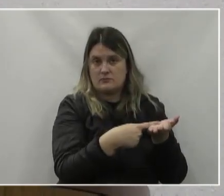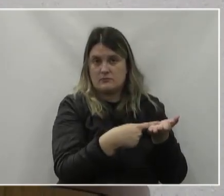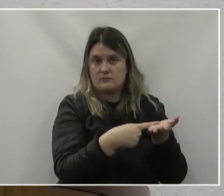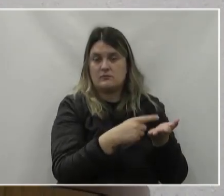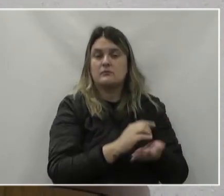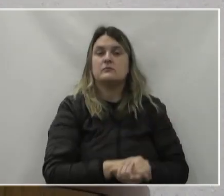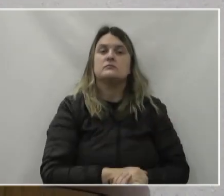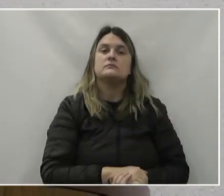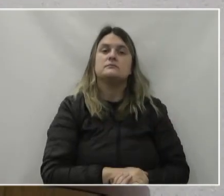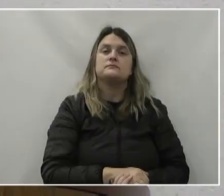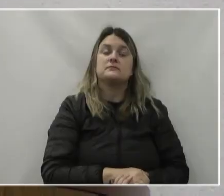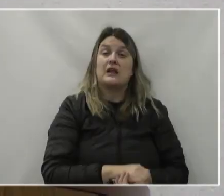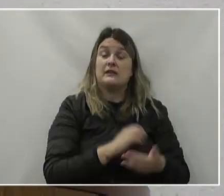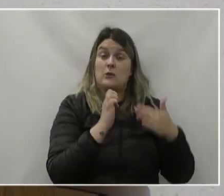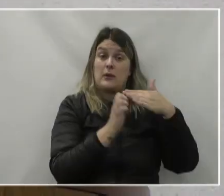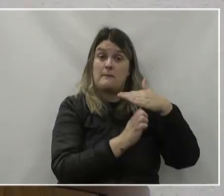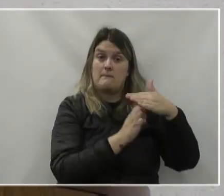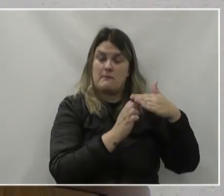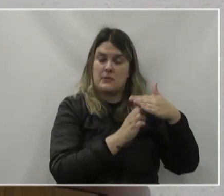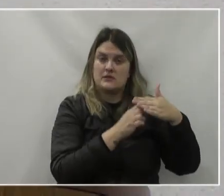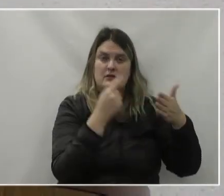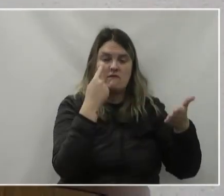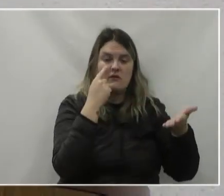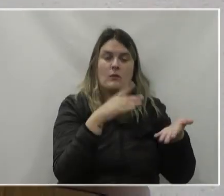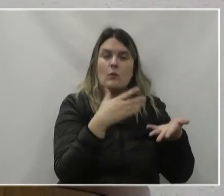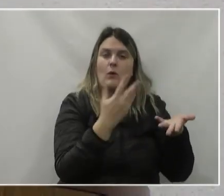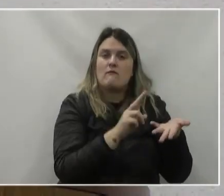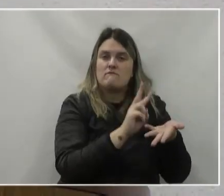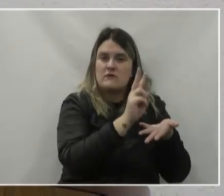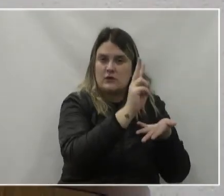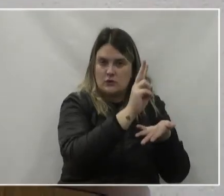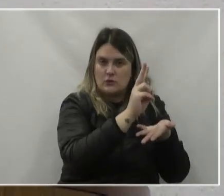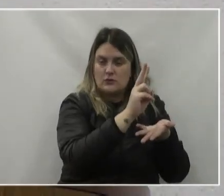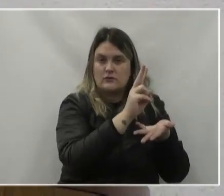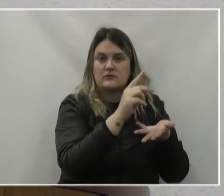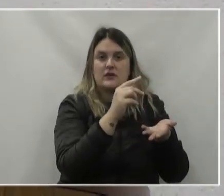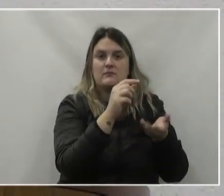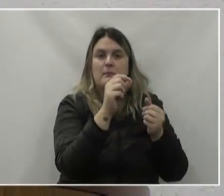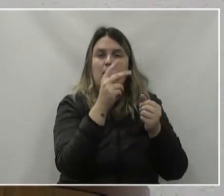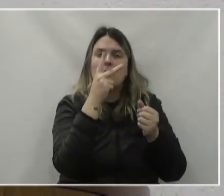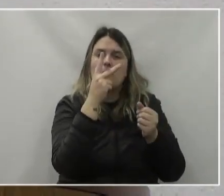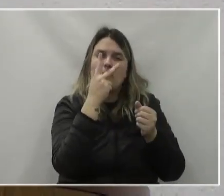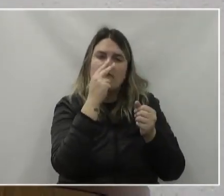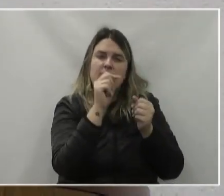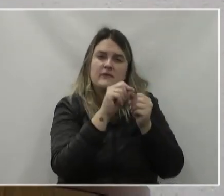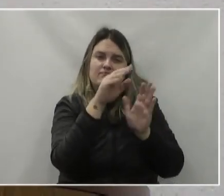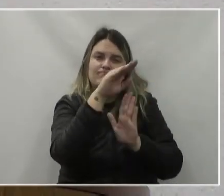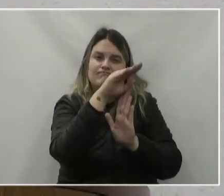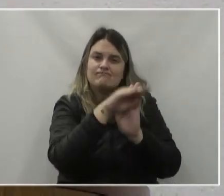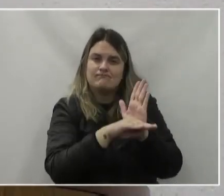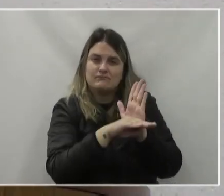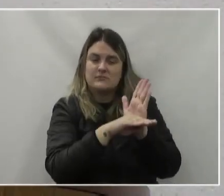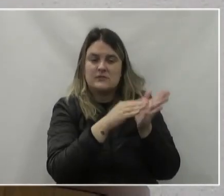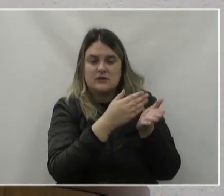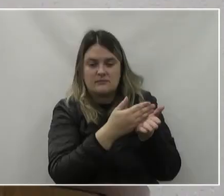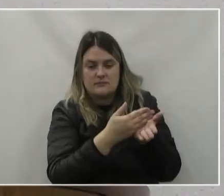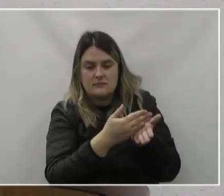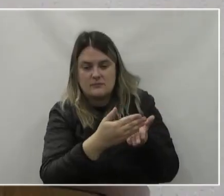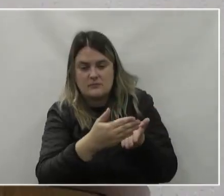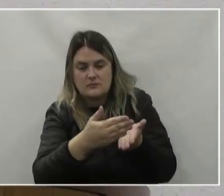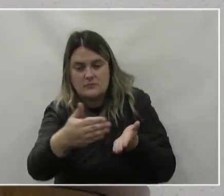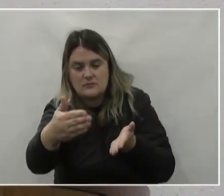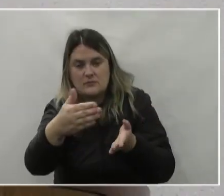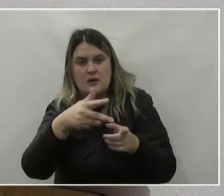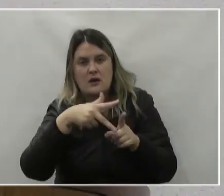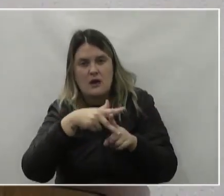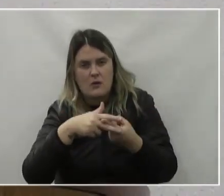até agora presente, aplico um deságio nesse período, né, e começam as correções a partir